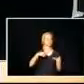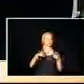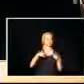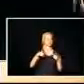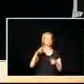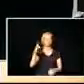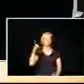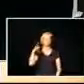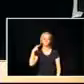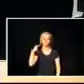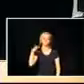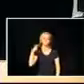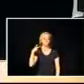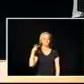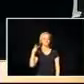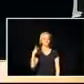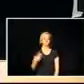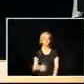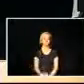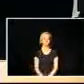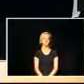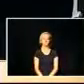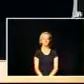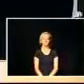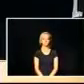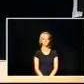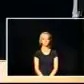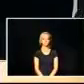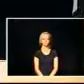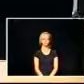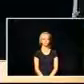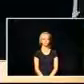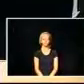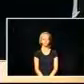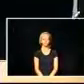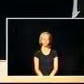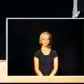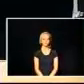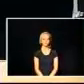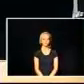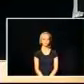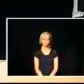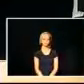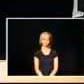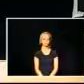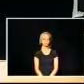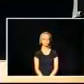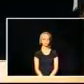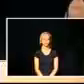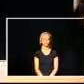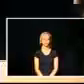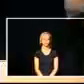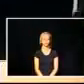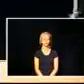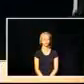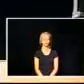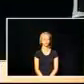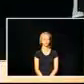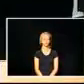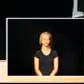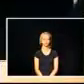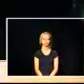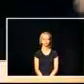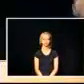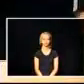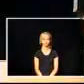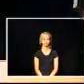públicos, que cada vereador tem um tempo regimental de ficar com o projeto, porque ele tem o direito de ler o